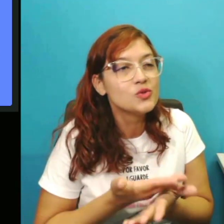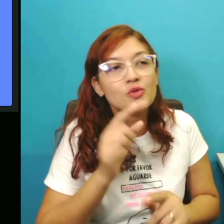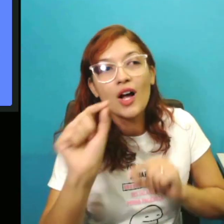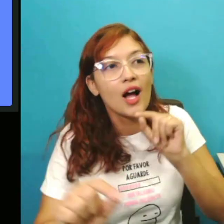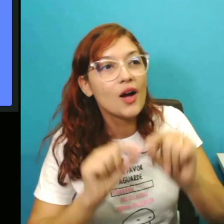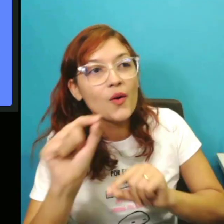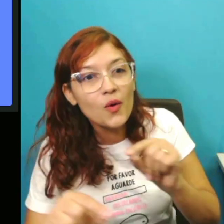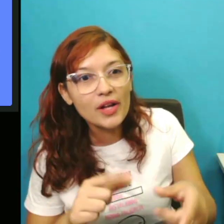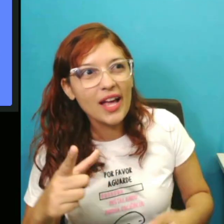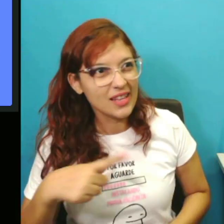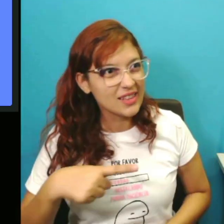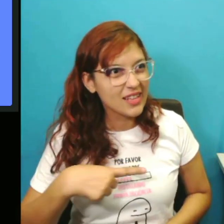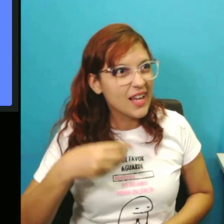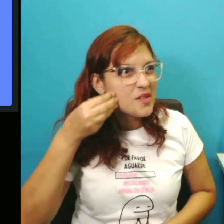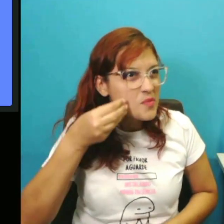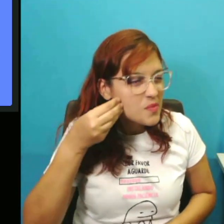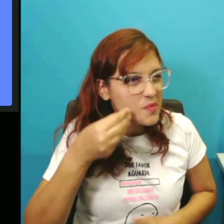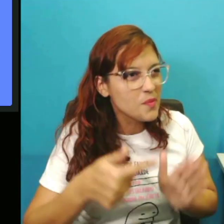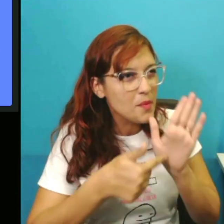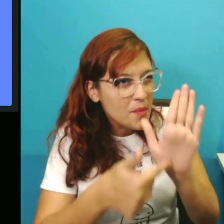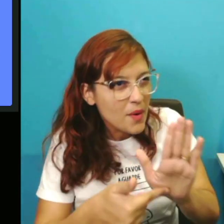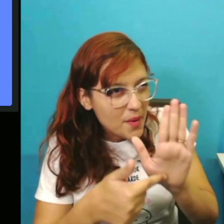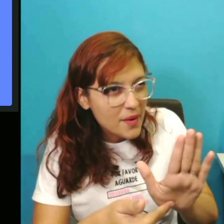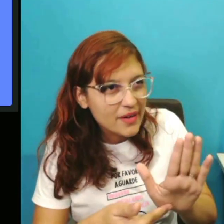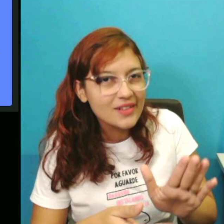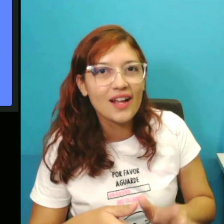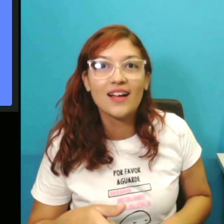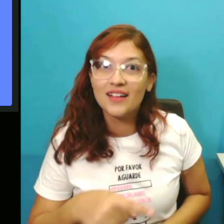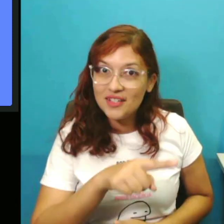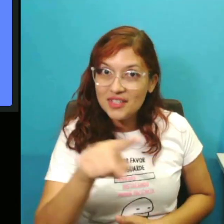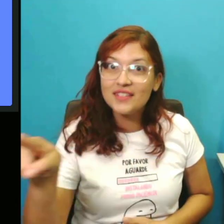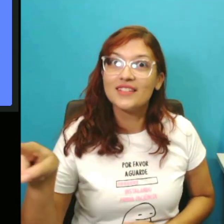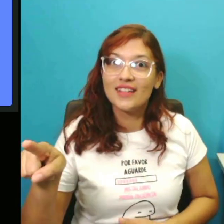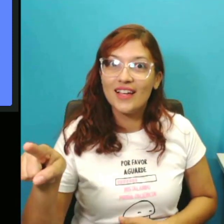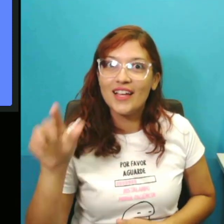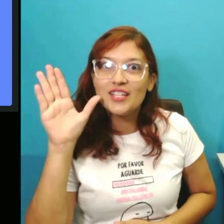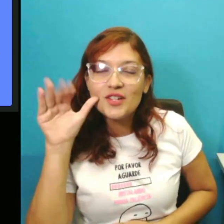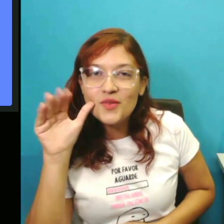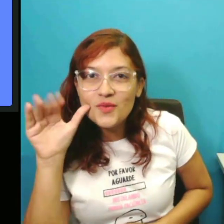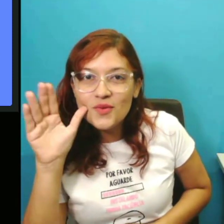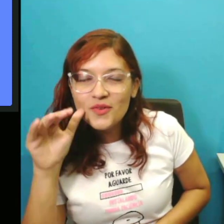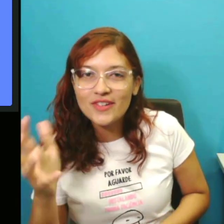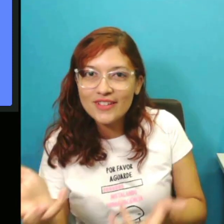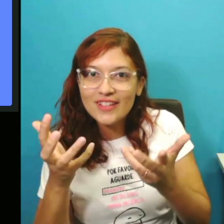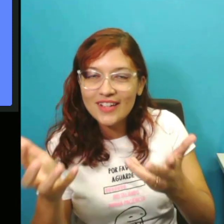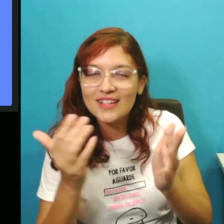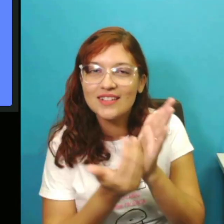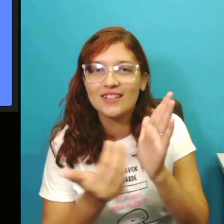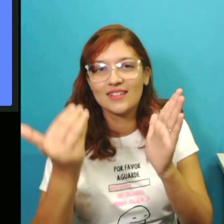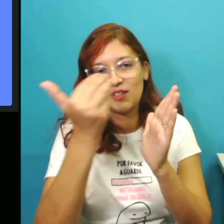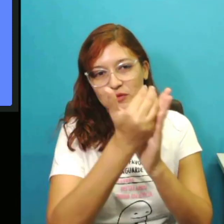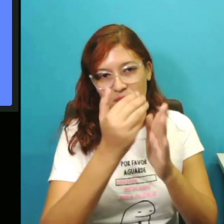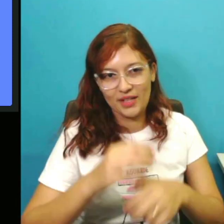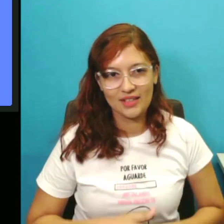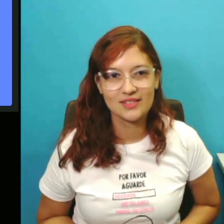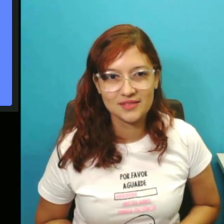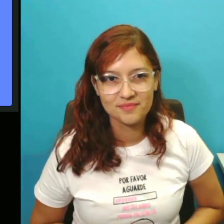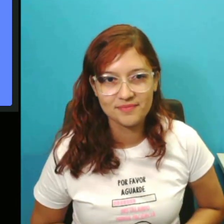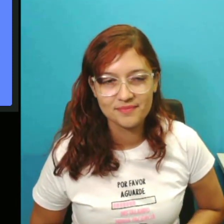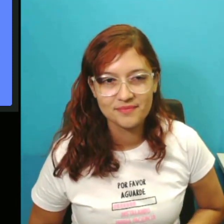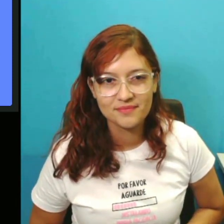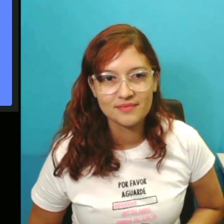que eles iriam estudar, se ia ter experimento. Eles ficavam curiosos e bastante empolgados, eles queriam